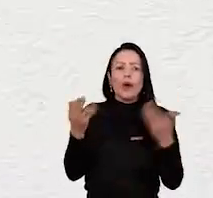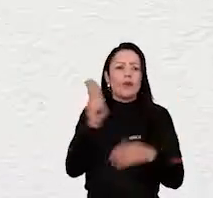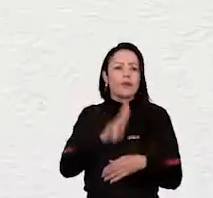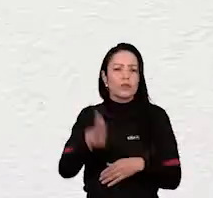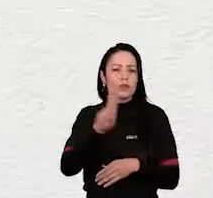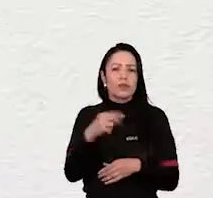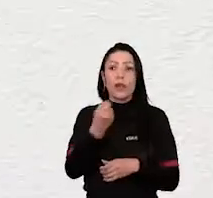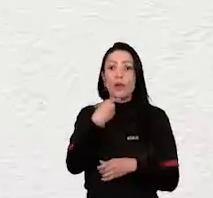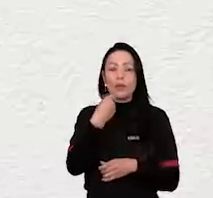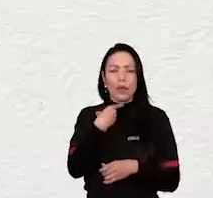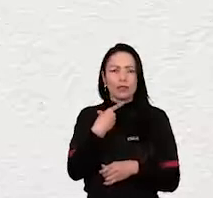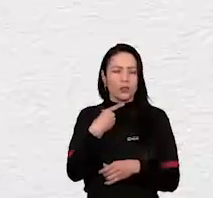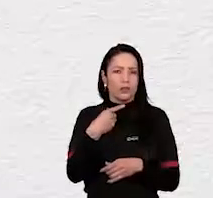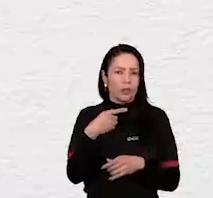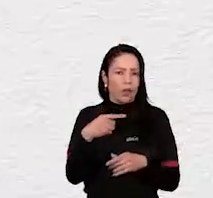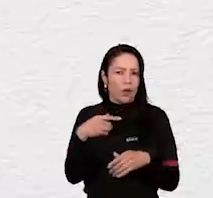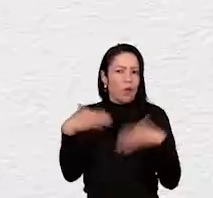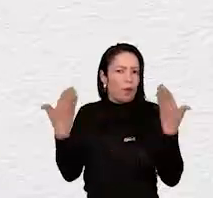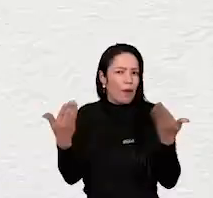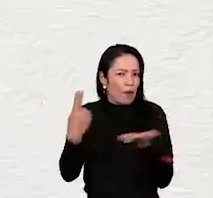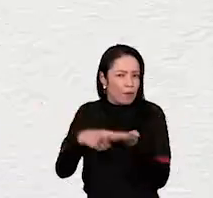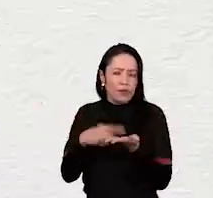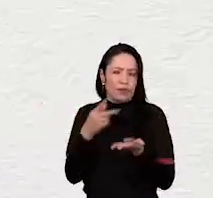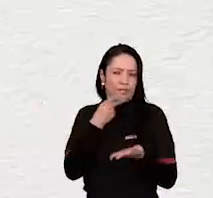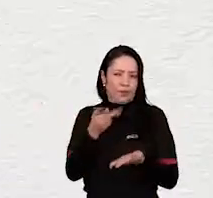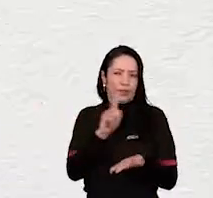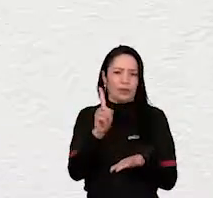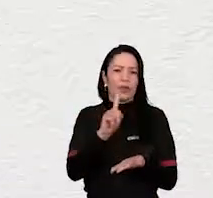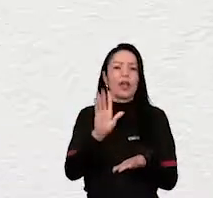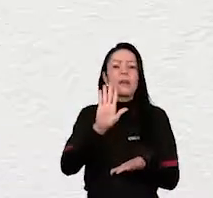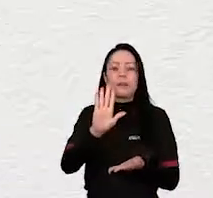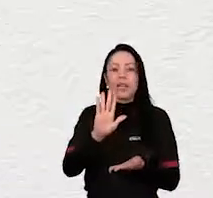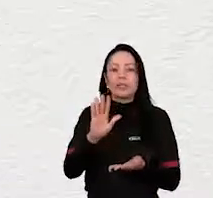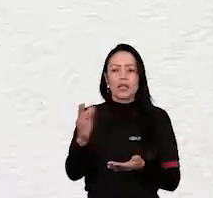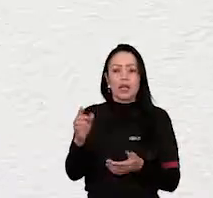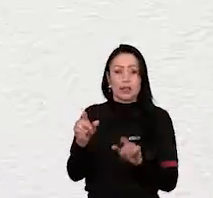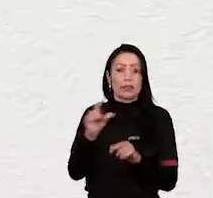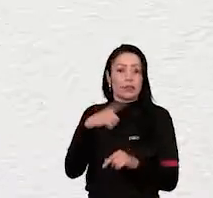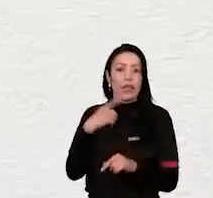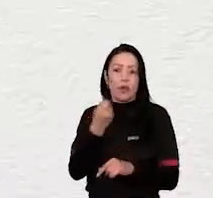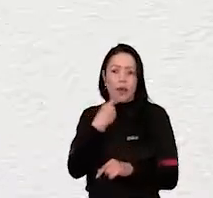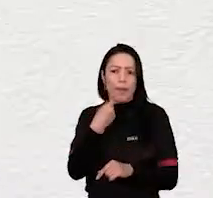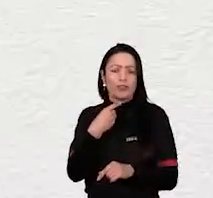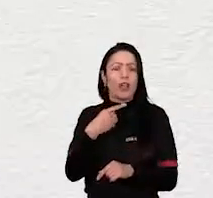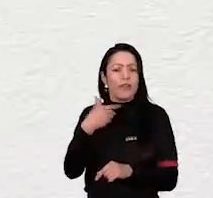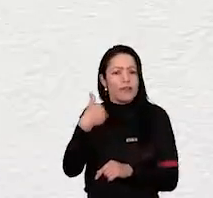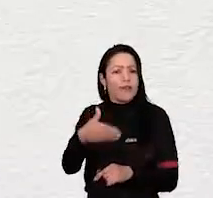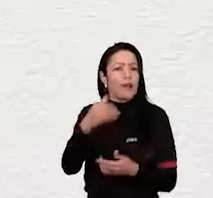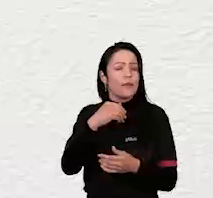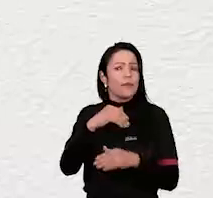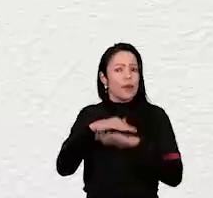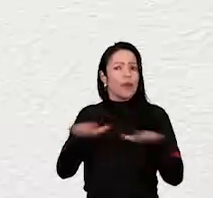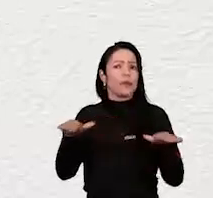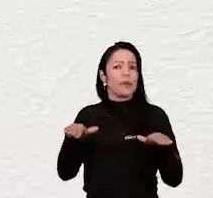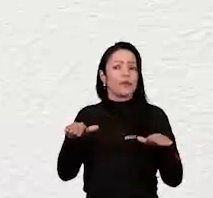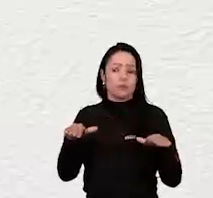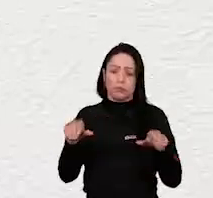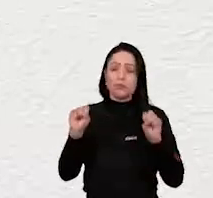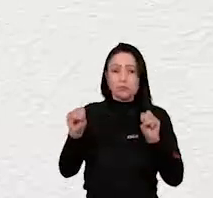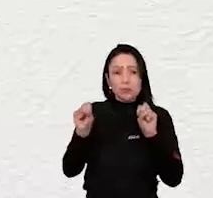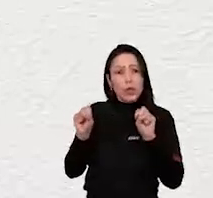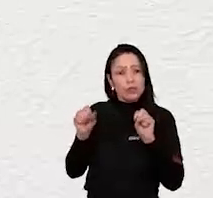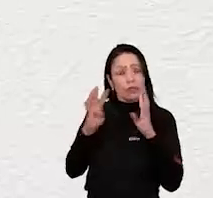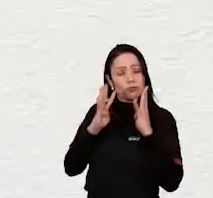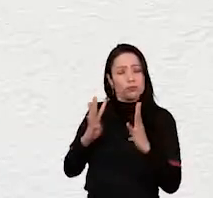falar de tratamento que a gente combinou, mas que me diz lá que a gentamicina vai matar essa pseudomonas, por que não olhar? Agora, quando pega